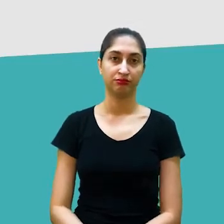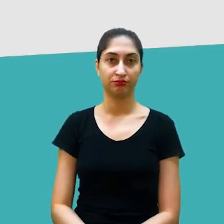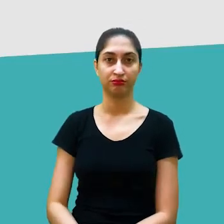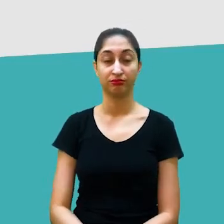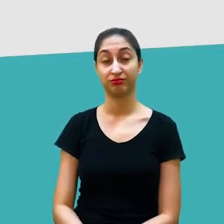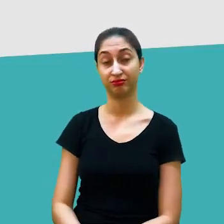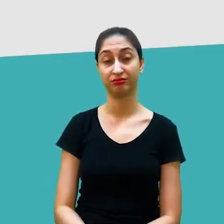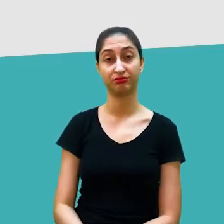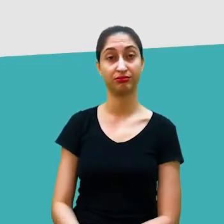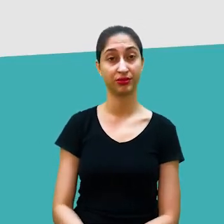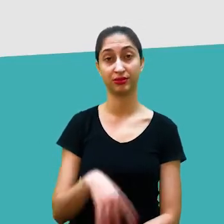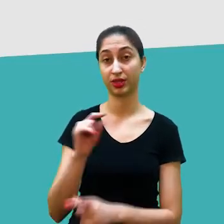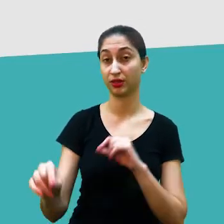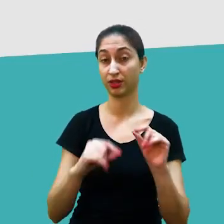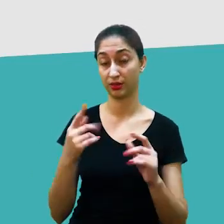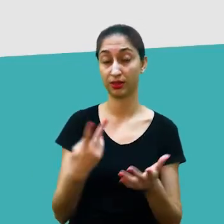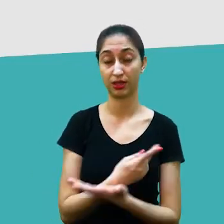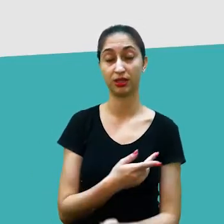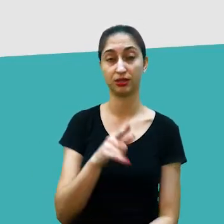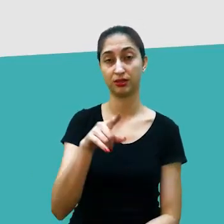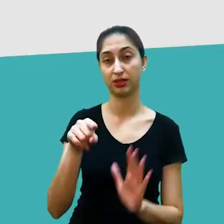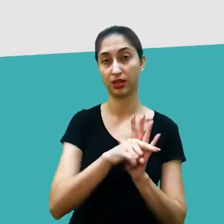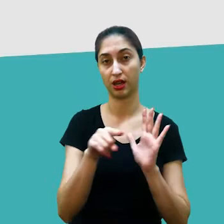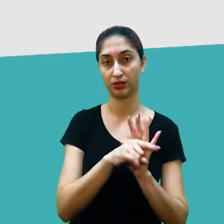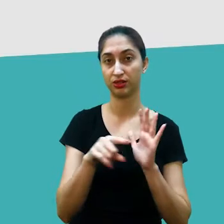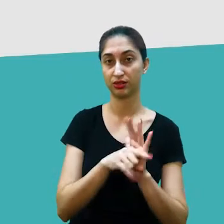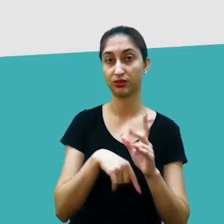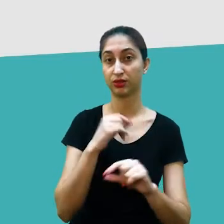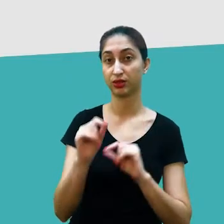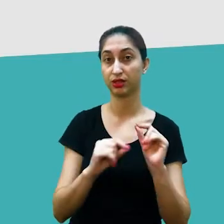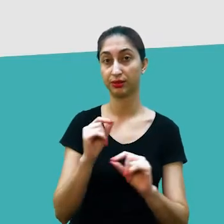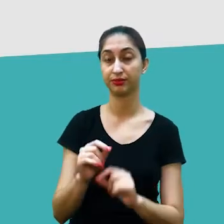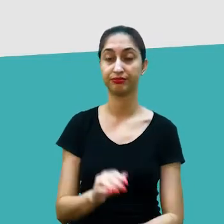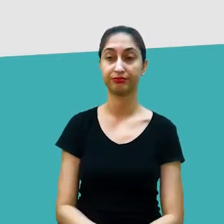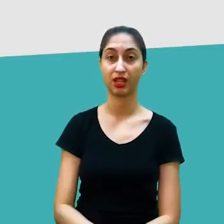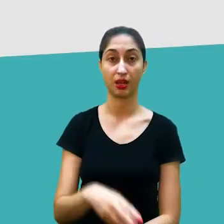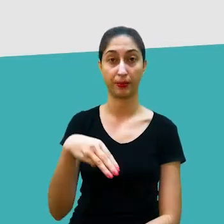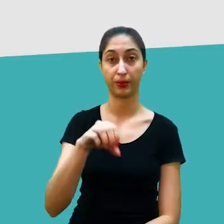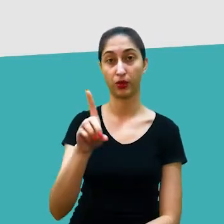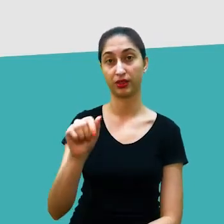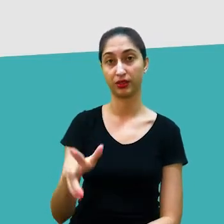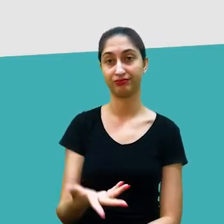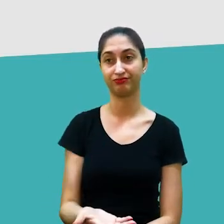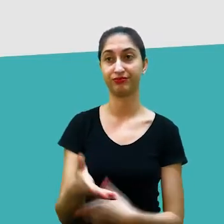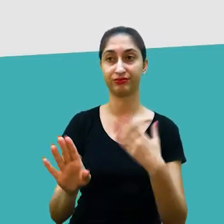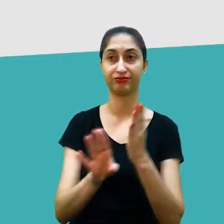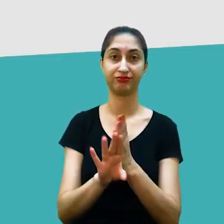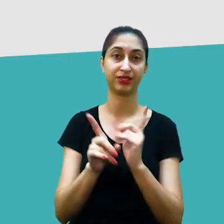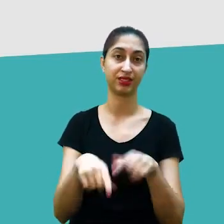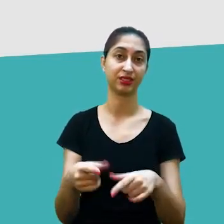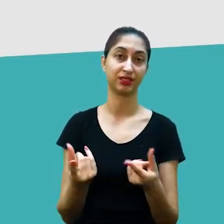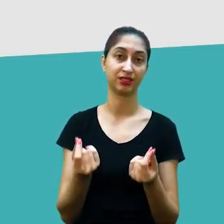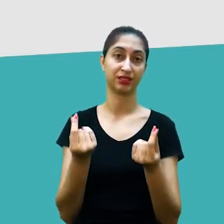grande trunfo dessa história toda e o lado negativo dela foi exatamente a moda ter sido descoberta como um vetor de